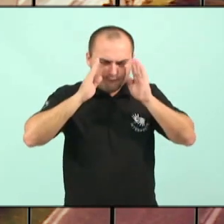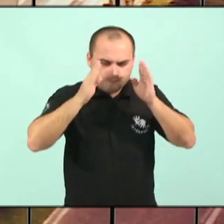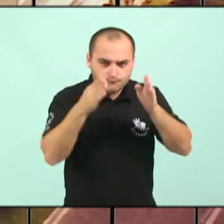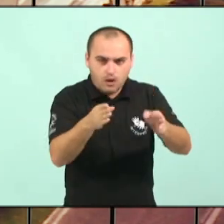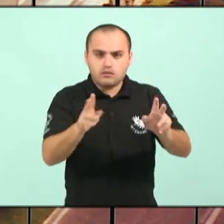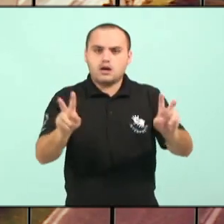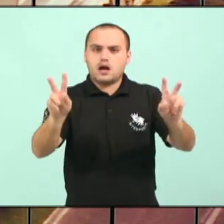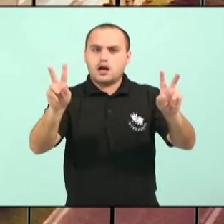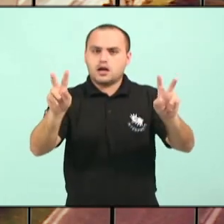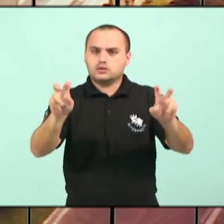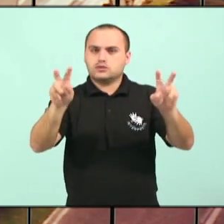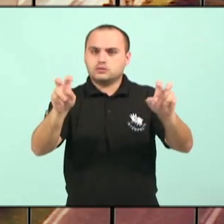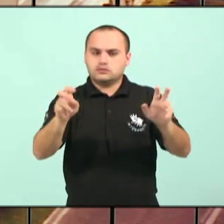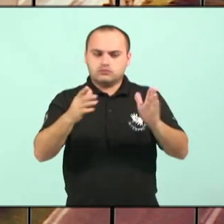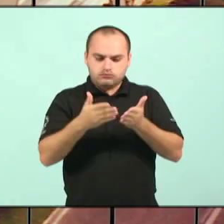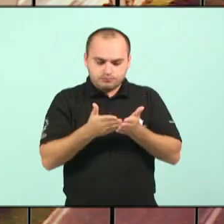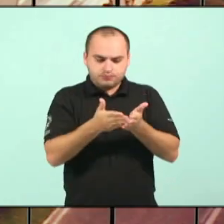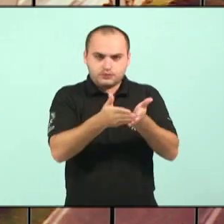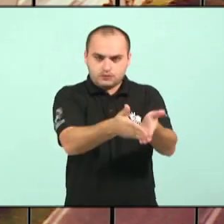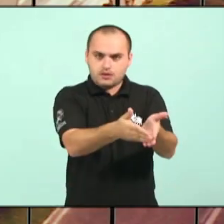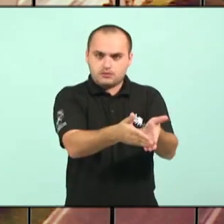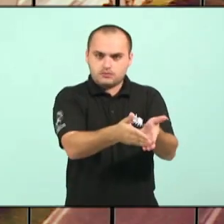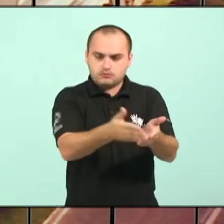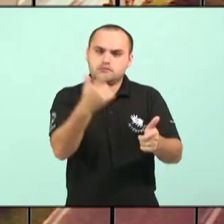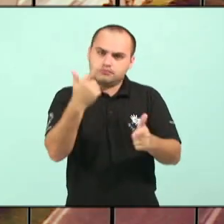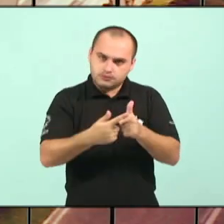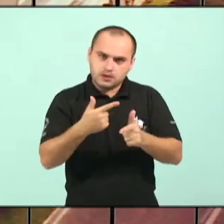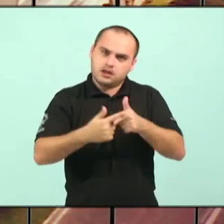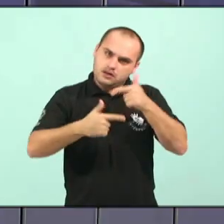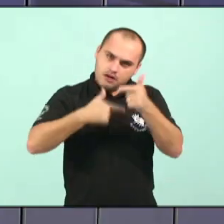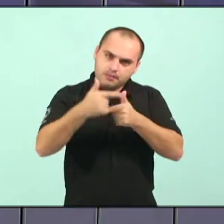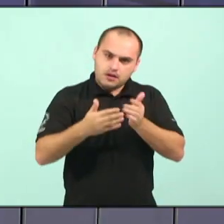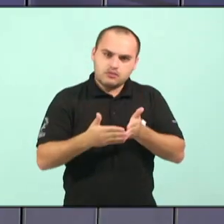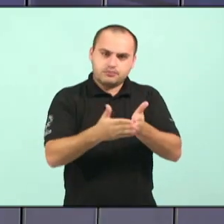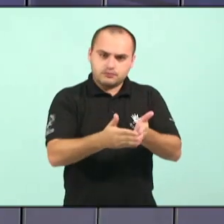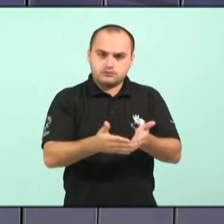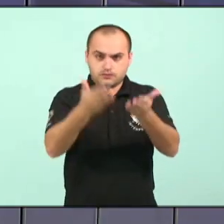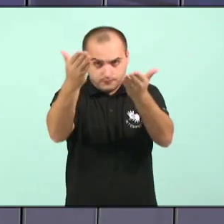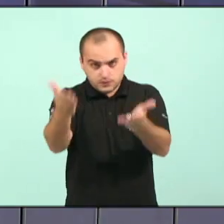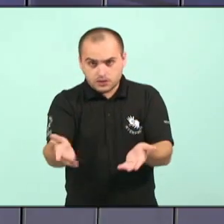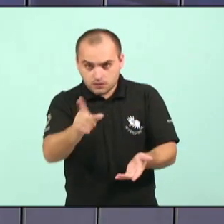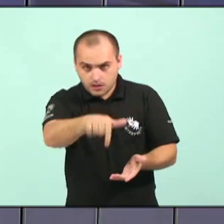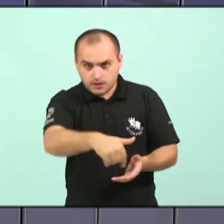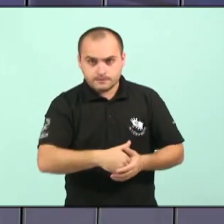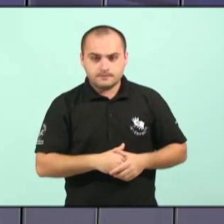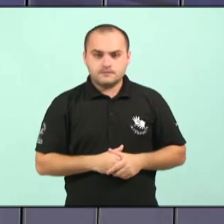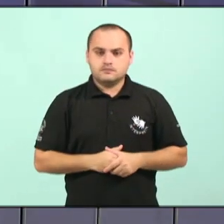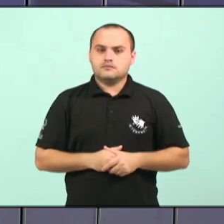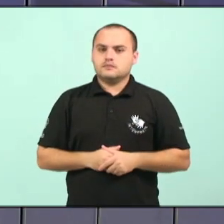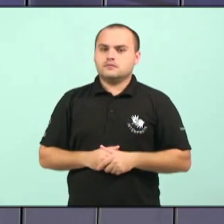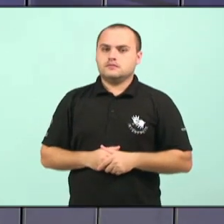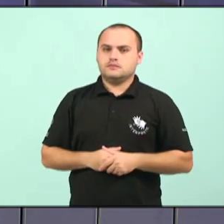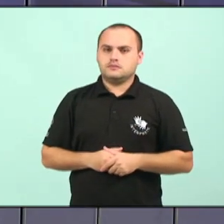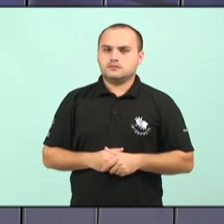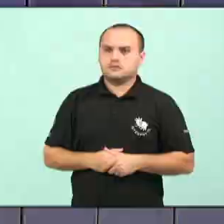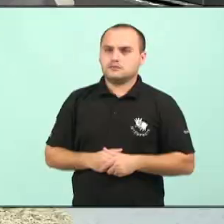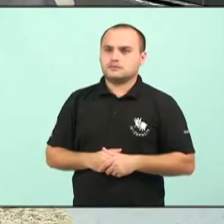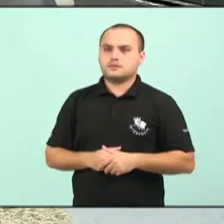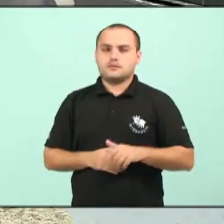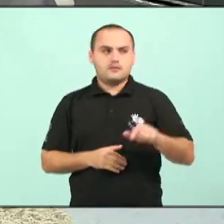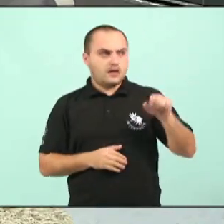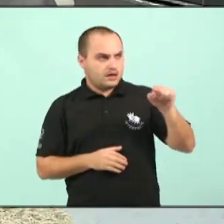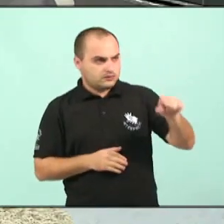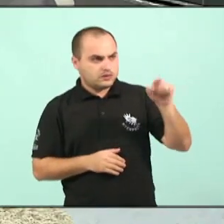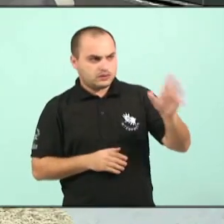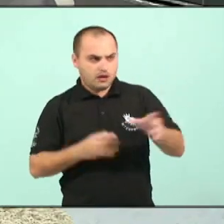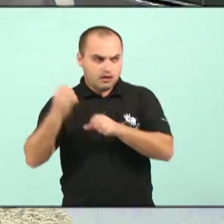nos assuntos portuários, até porque é um portuário, é o senhor. A via portuária para a população... Isso aí já vem de anos, o